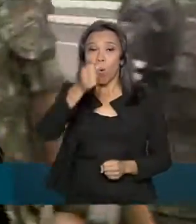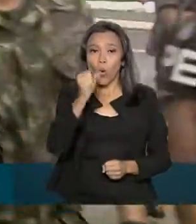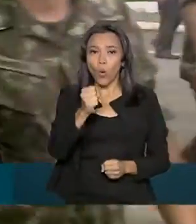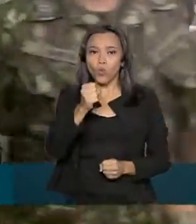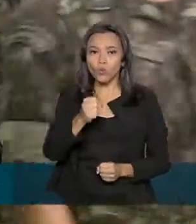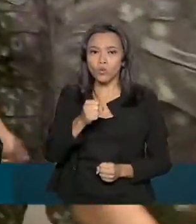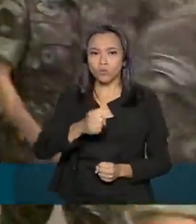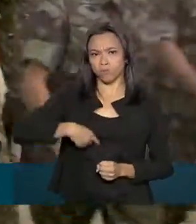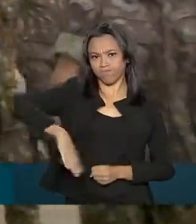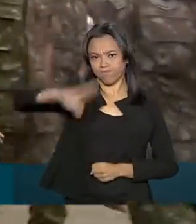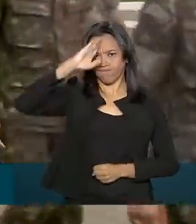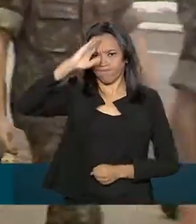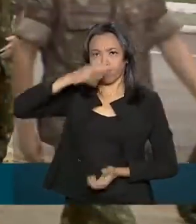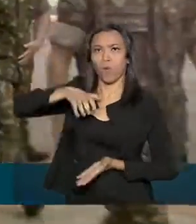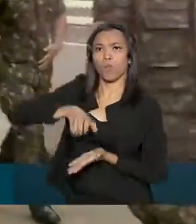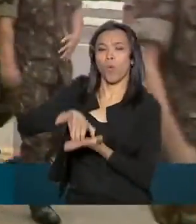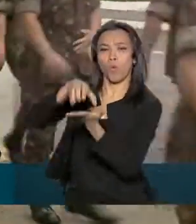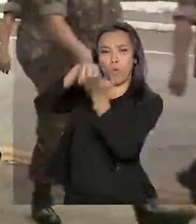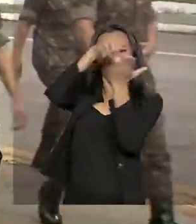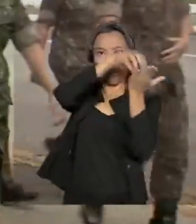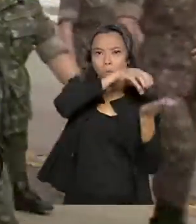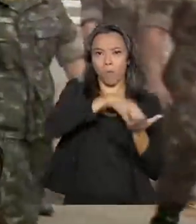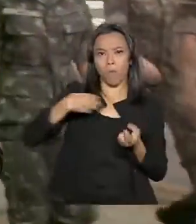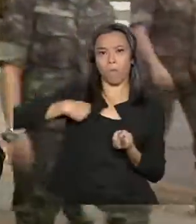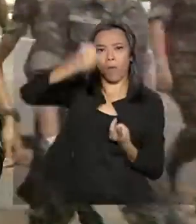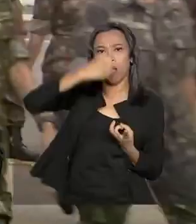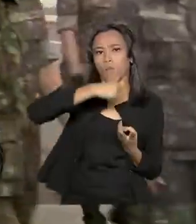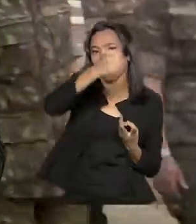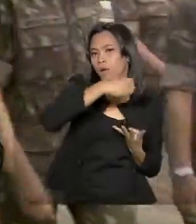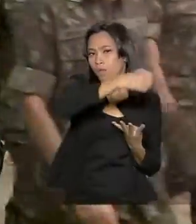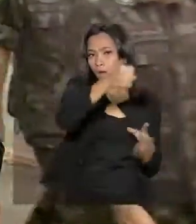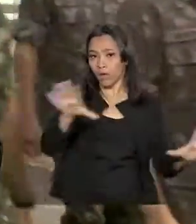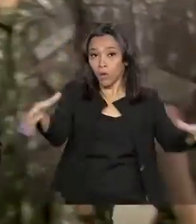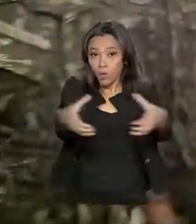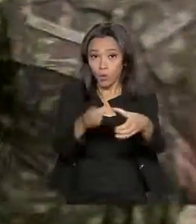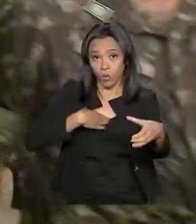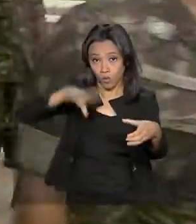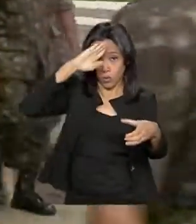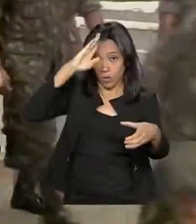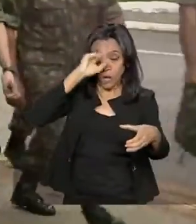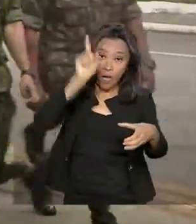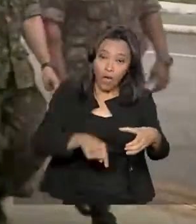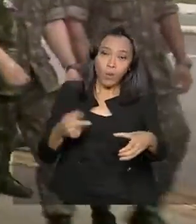militares brasileiros têm se revezado no envio de tropas. Este será o 5º